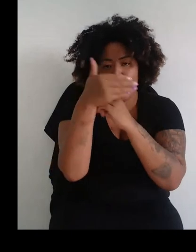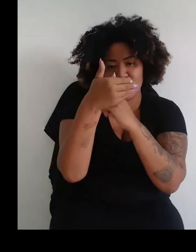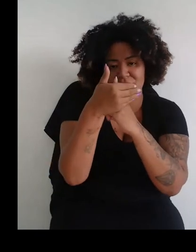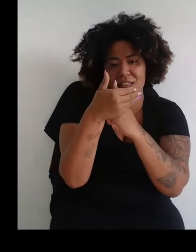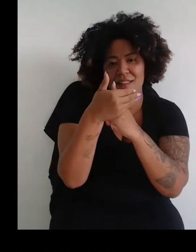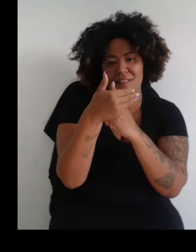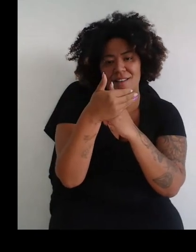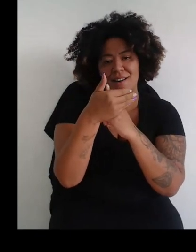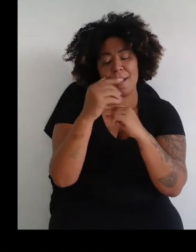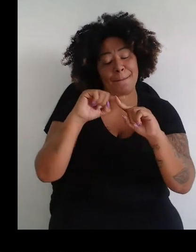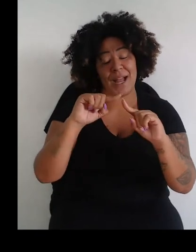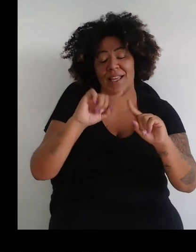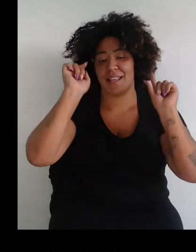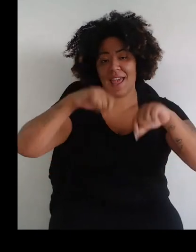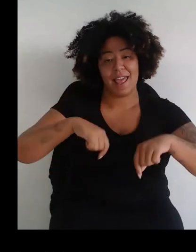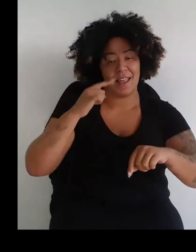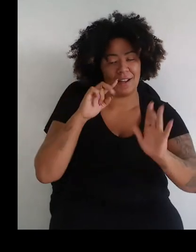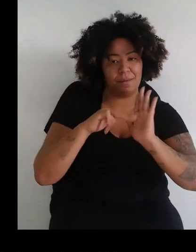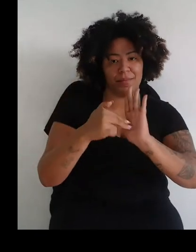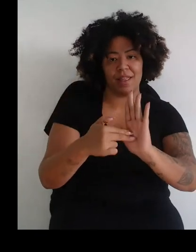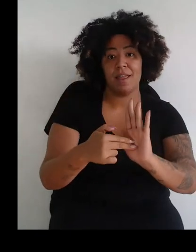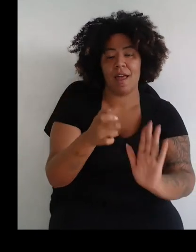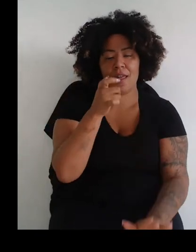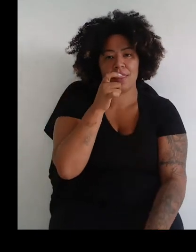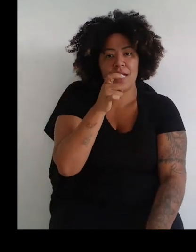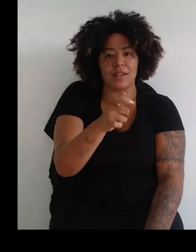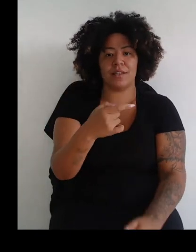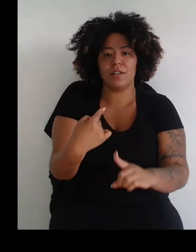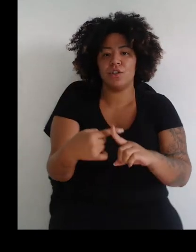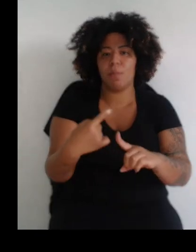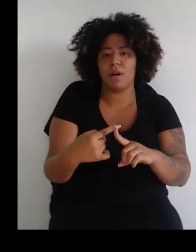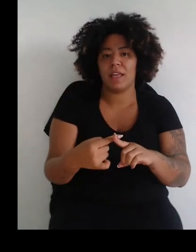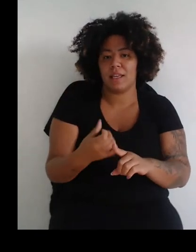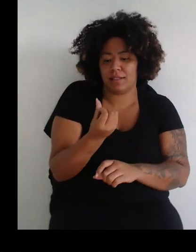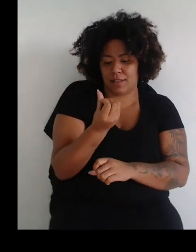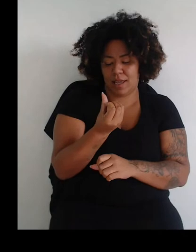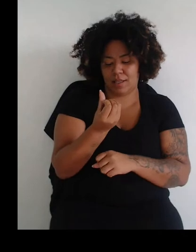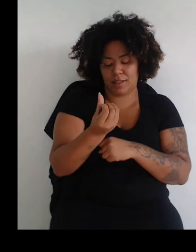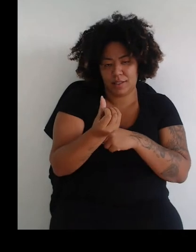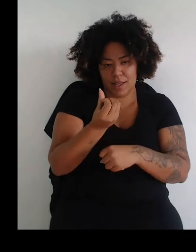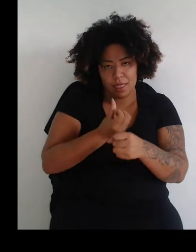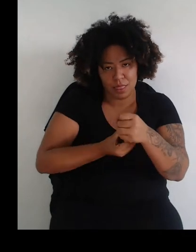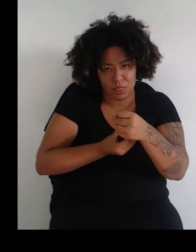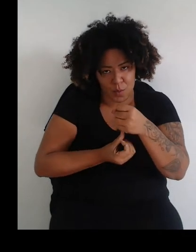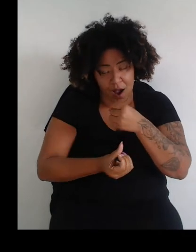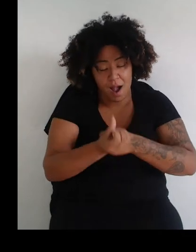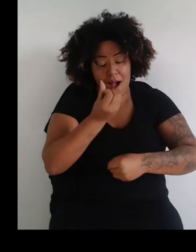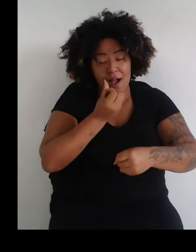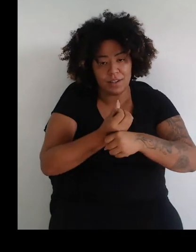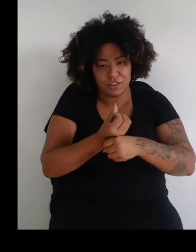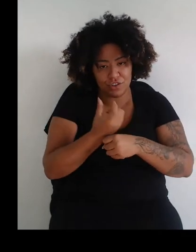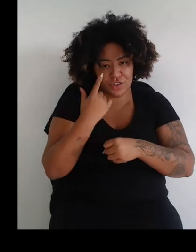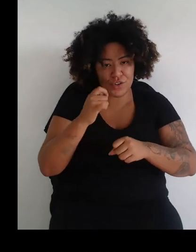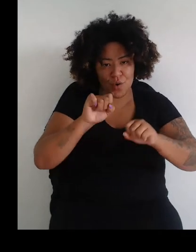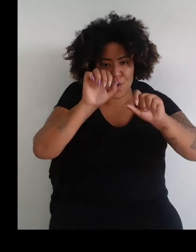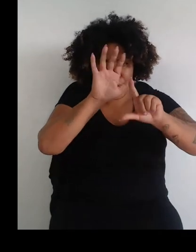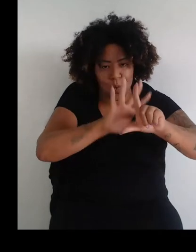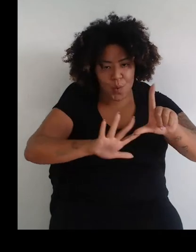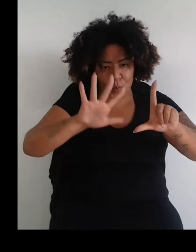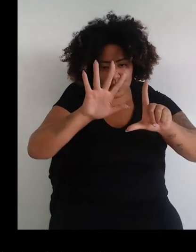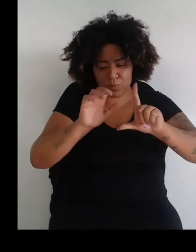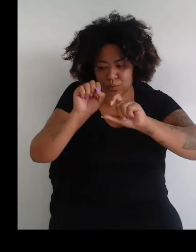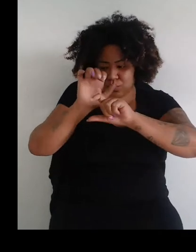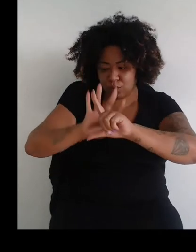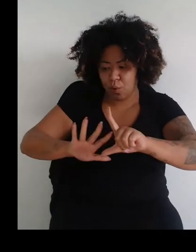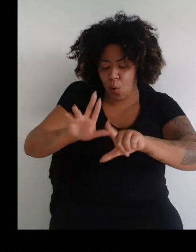é impressionante que seis anos antes de alguém instalar os críticos da obra de bacon usaram exatamente essa